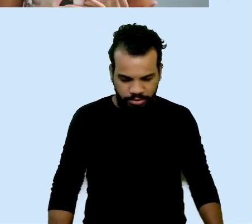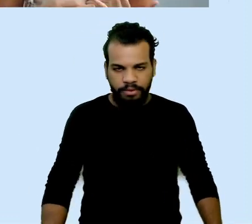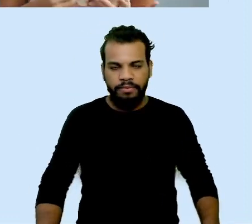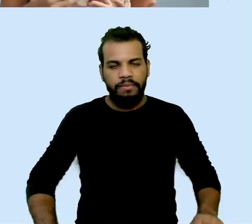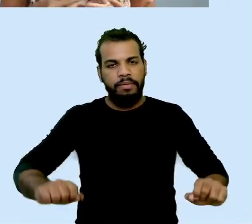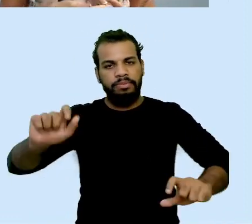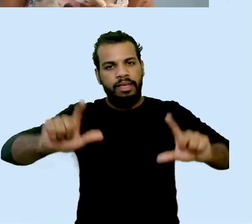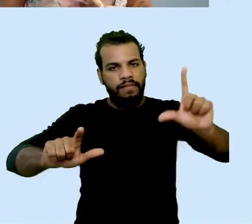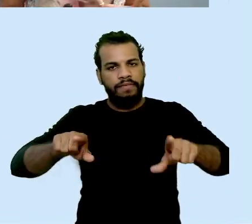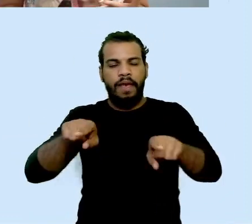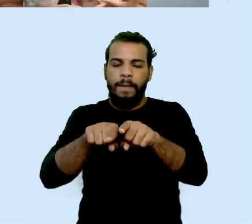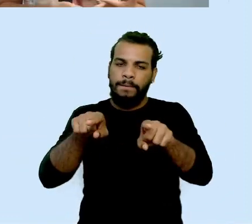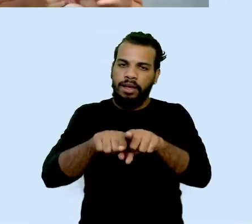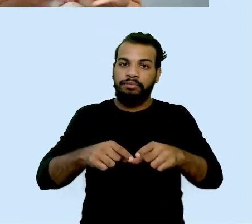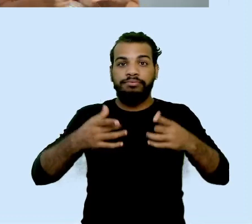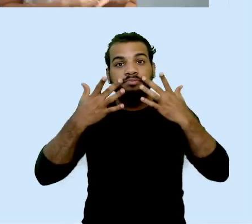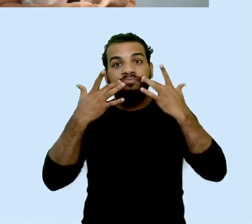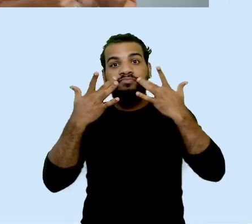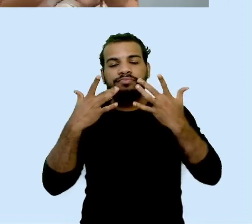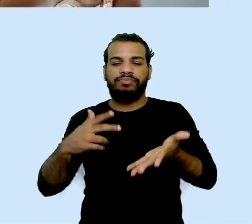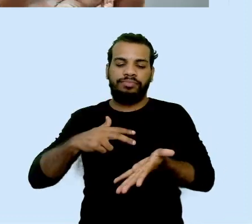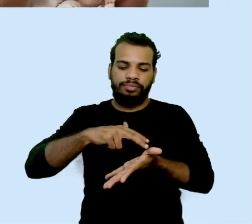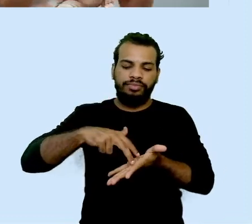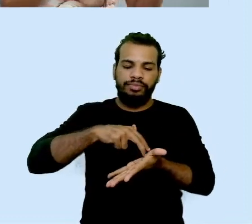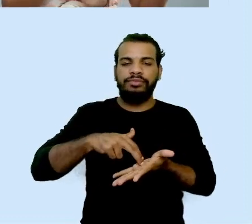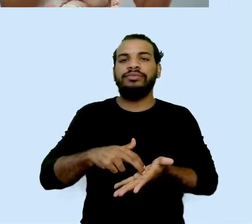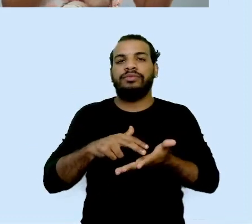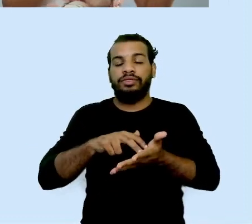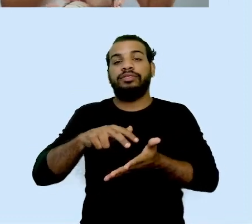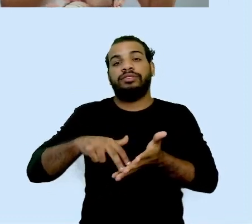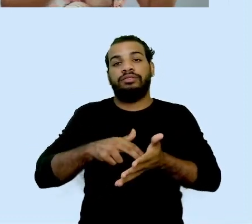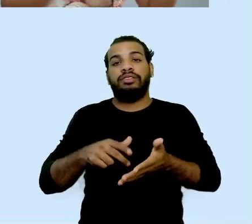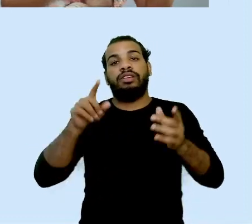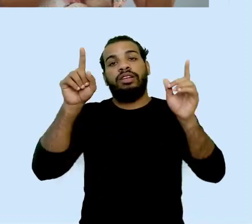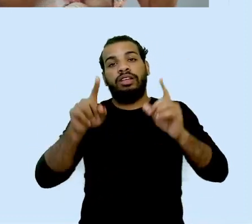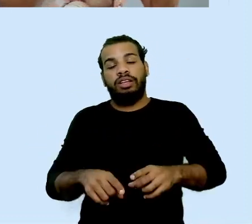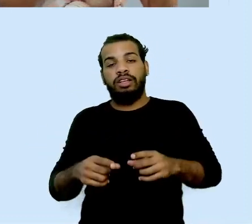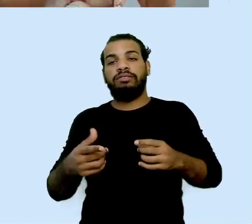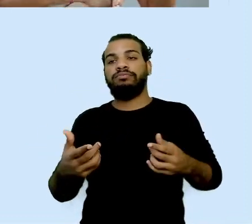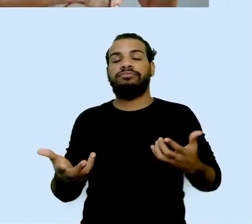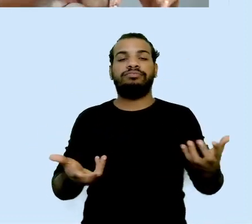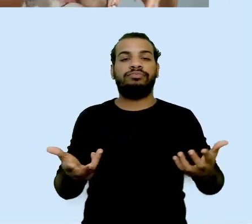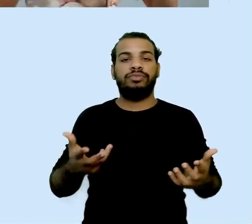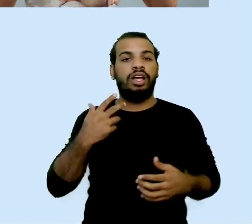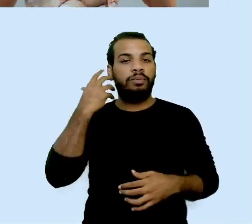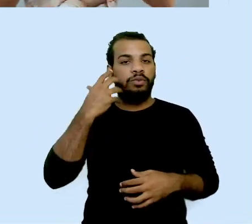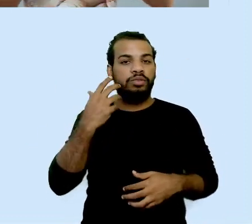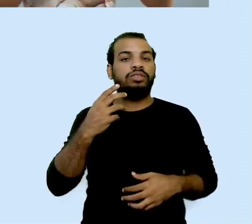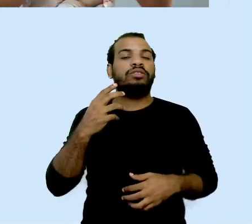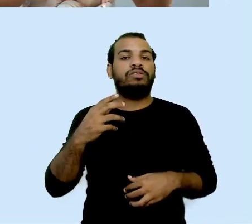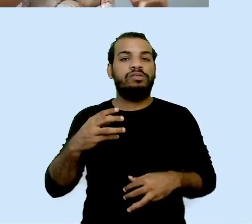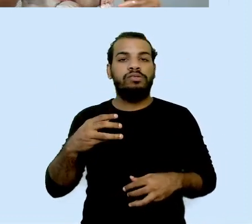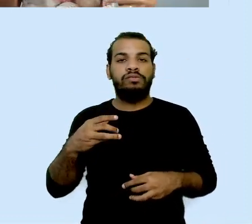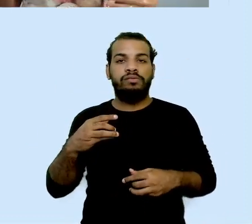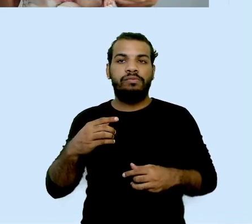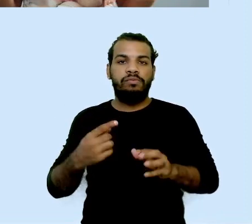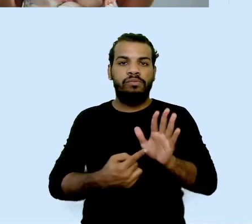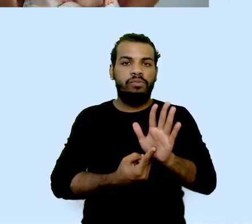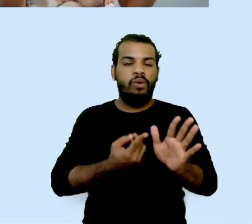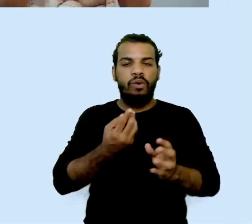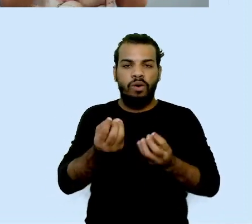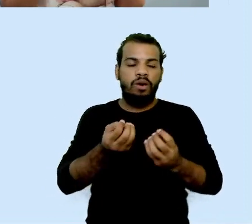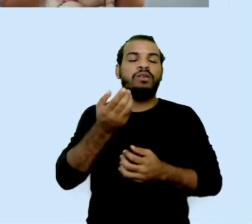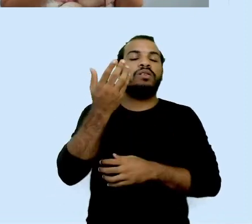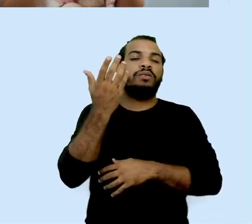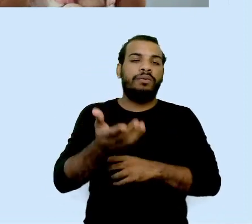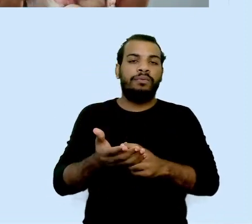também, o teatro, a dança mais especificamente a forma da música no sentido de coreografia, né?